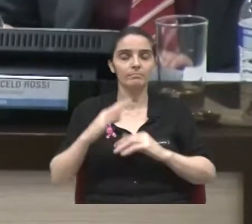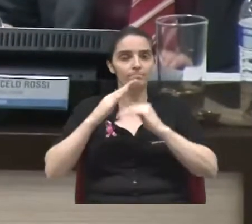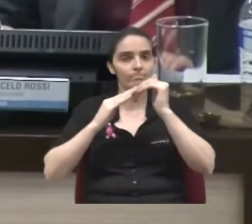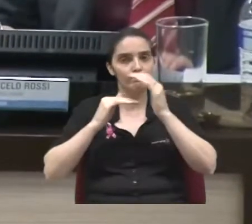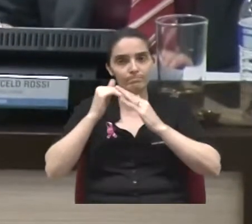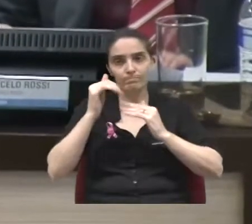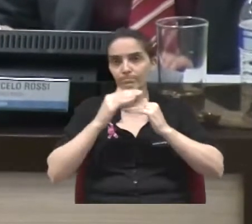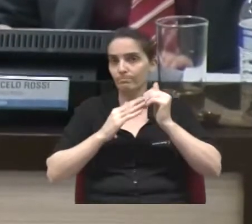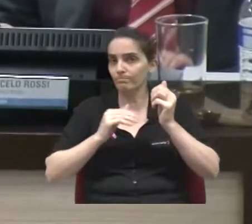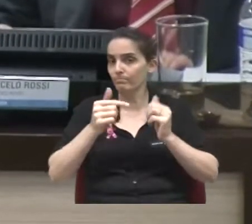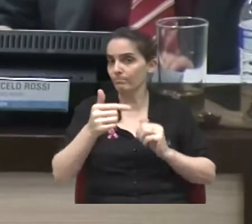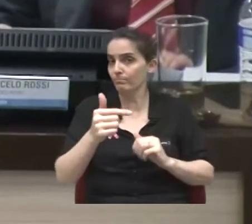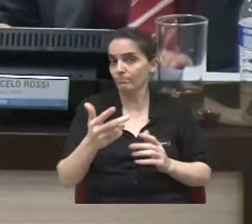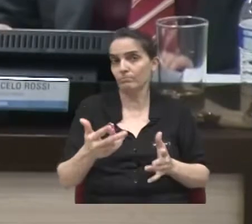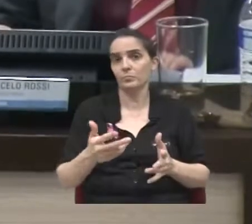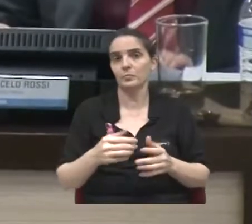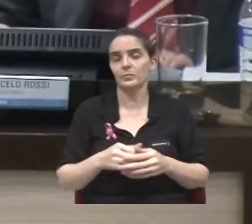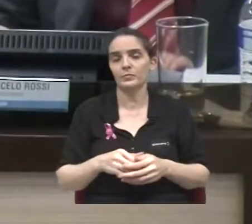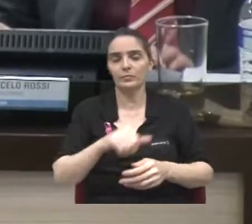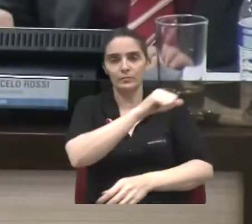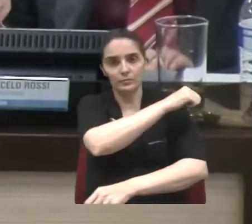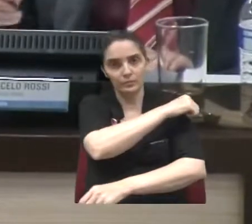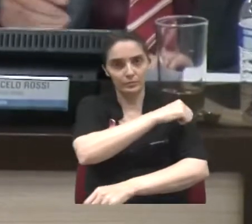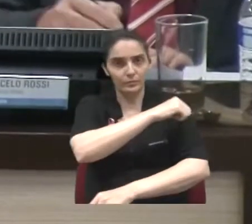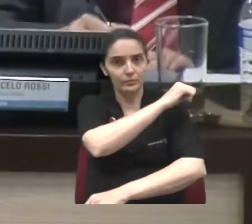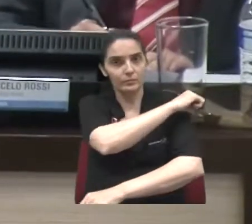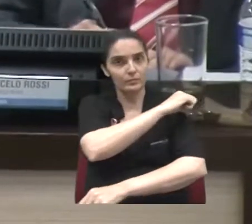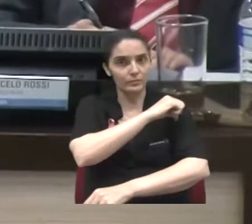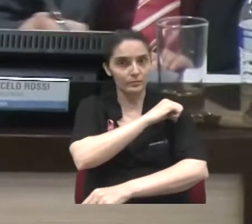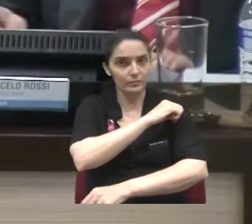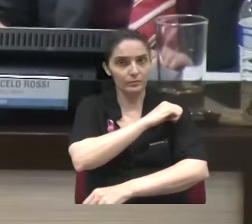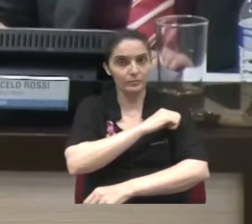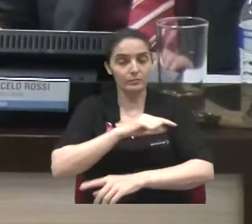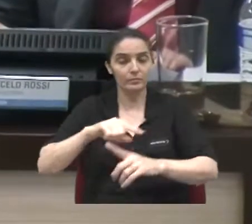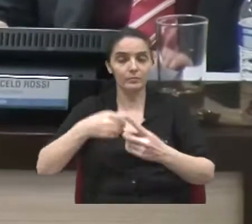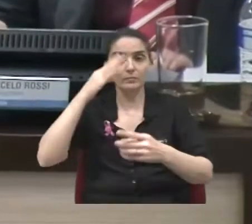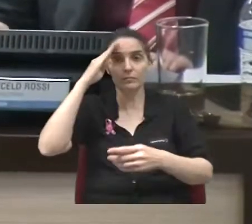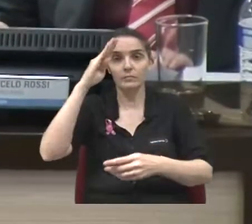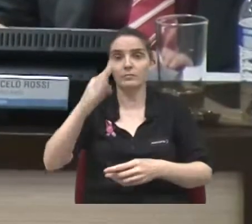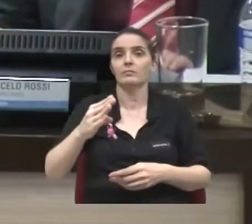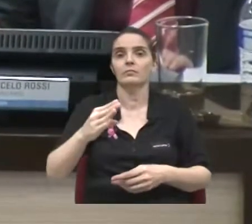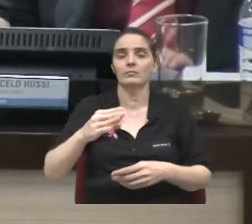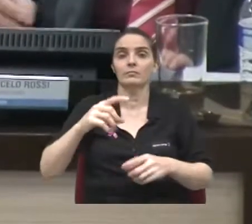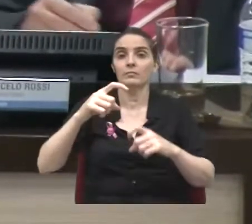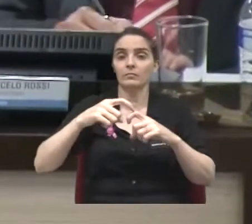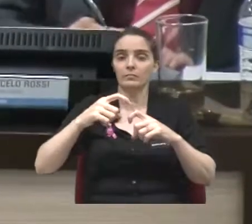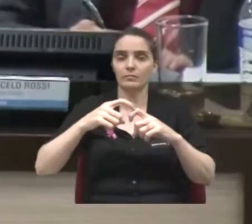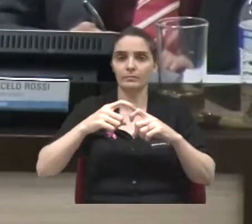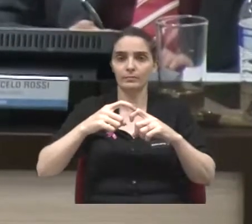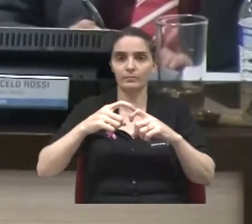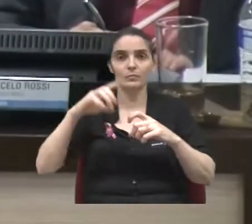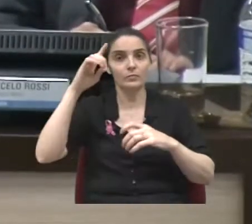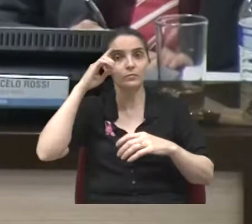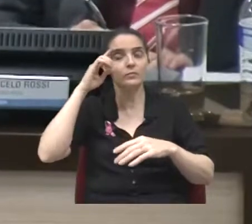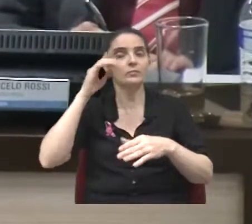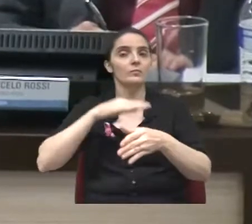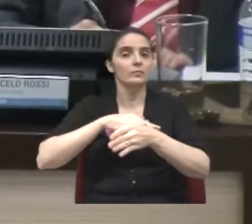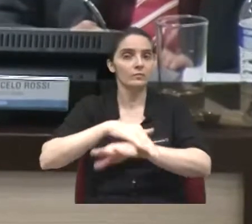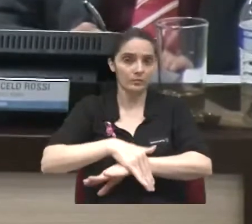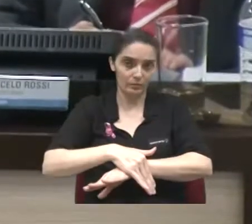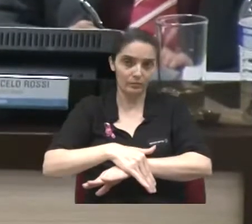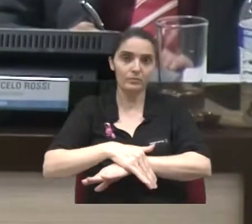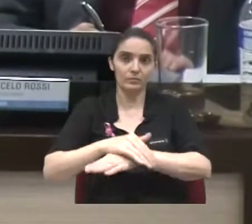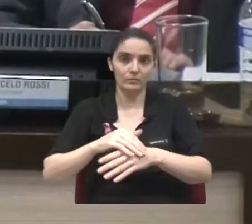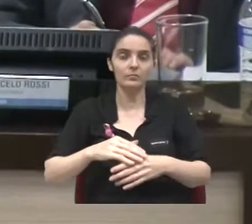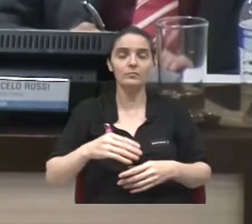na questão da enfermagem, principalmente na questão do médico 24 horas que teria que ter, que é o médico psiquiatra, o profissional